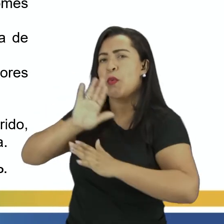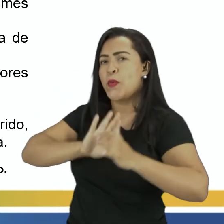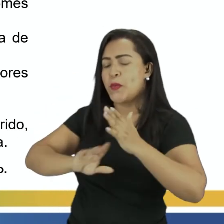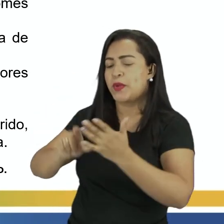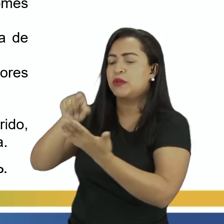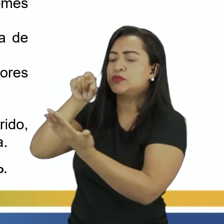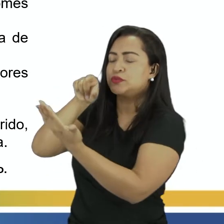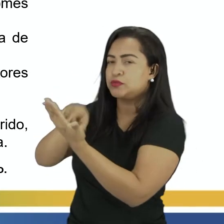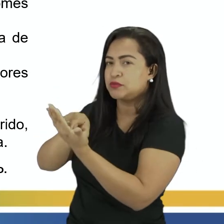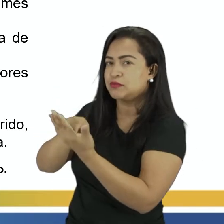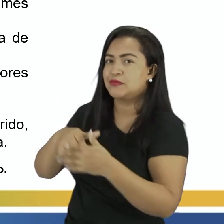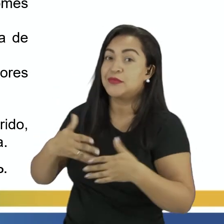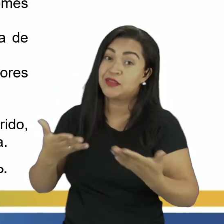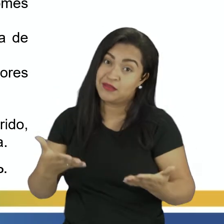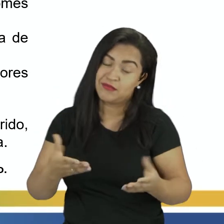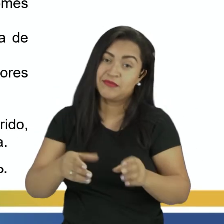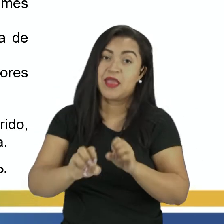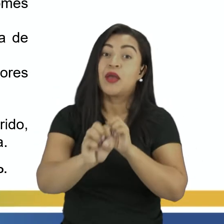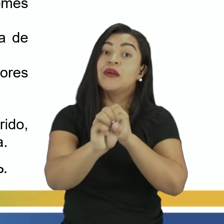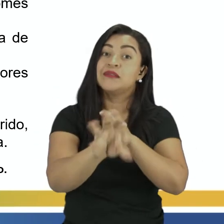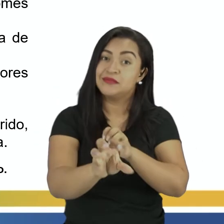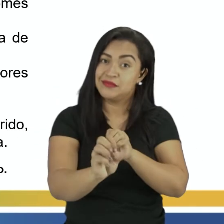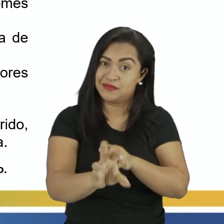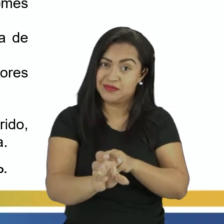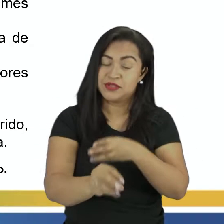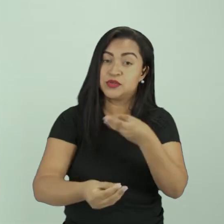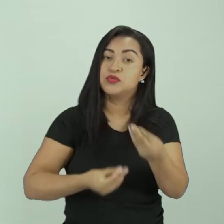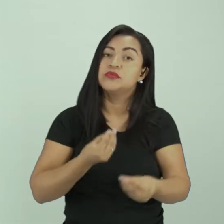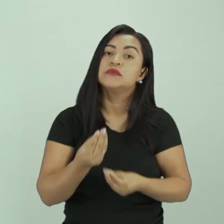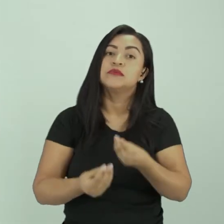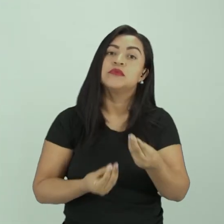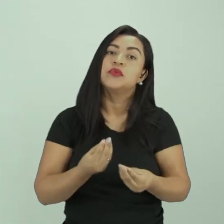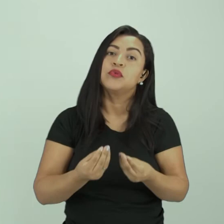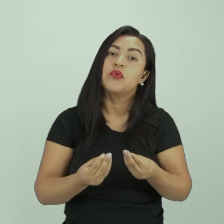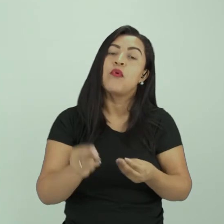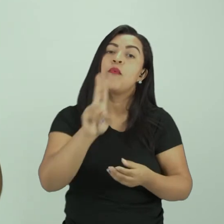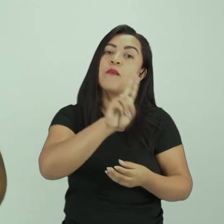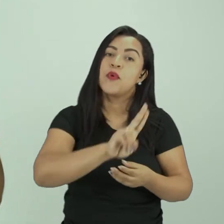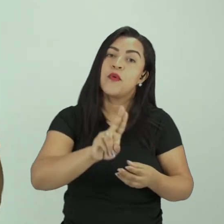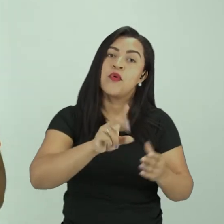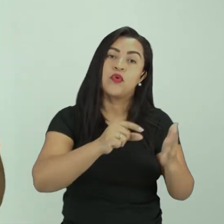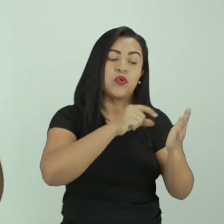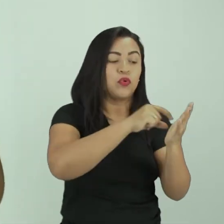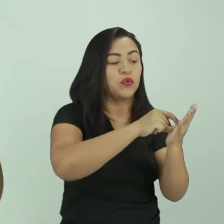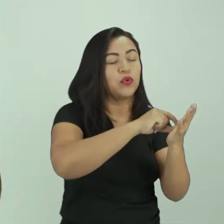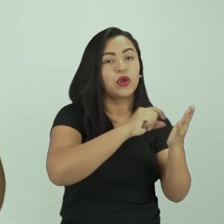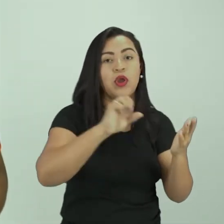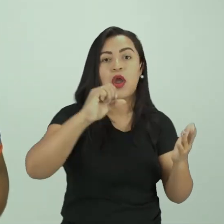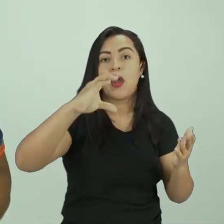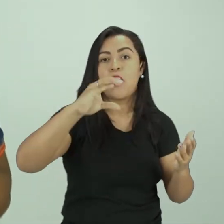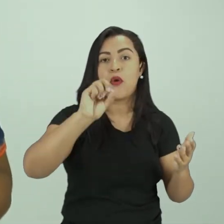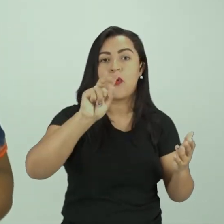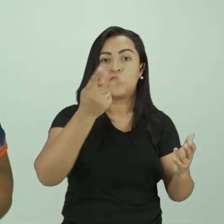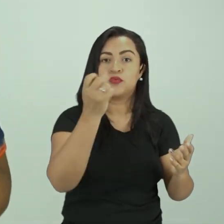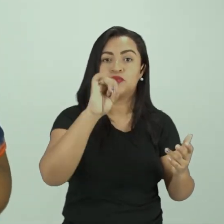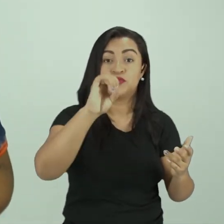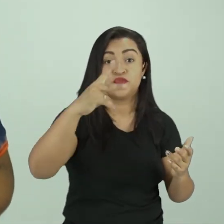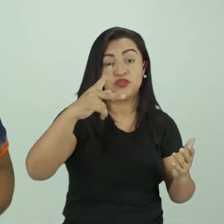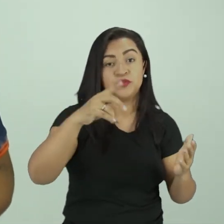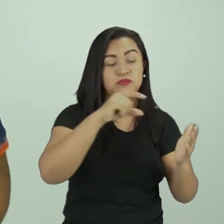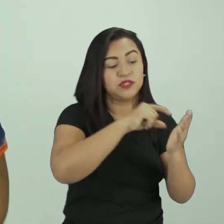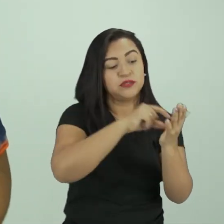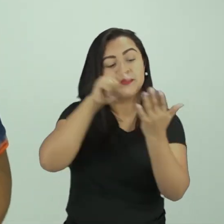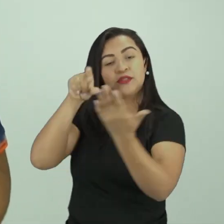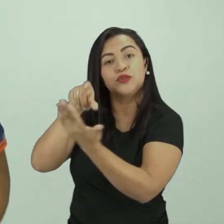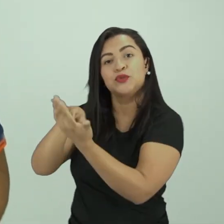Então, é uma instrução. Ela está ensinando ali, esse texto está ensinando a pessoa a inserir um chip no seu celular.